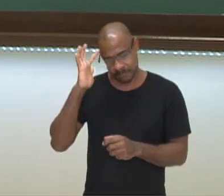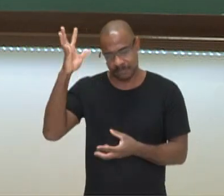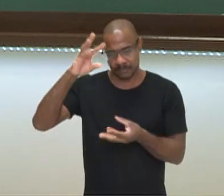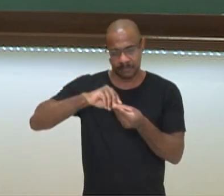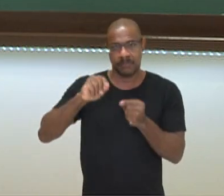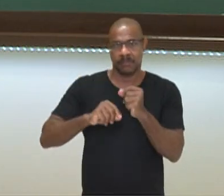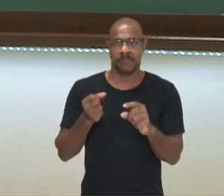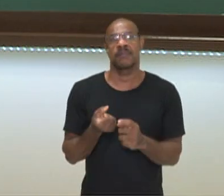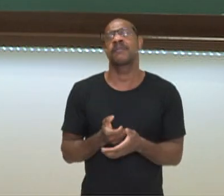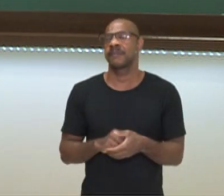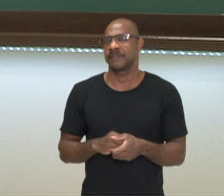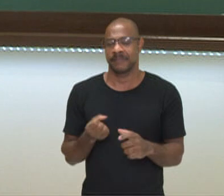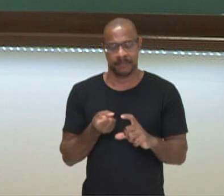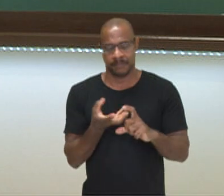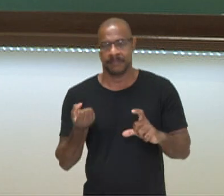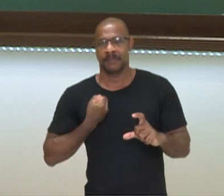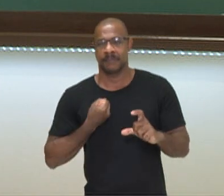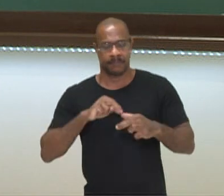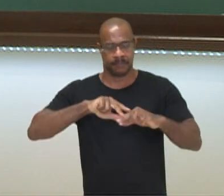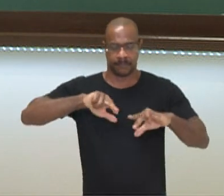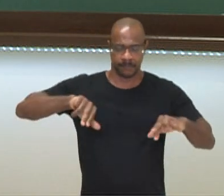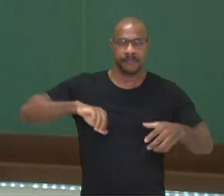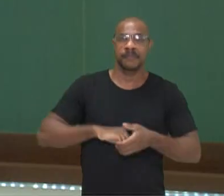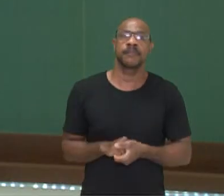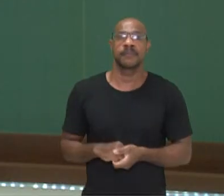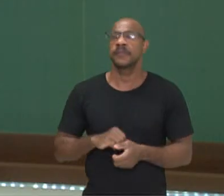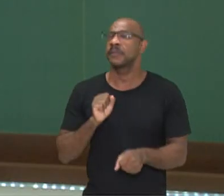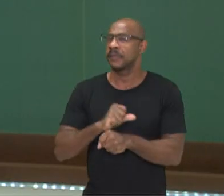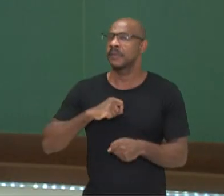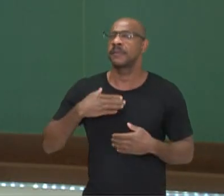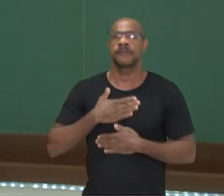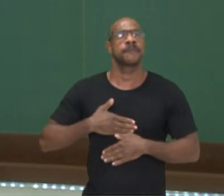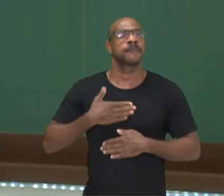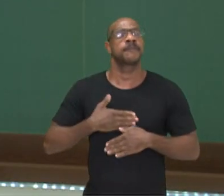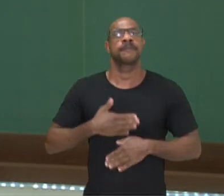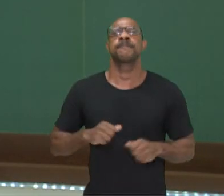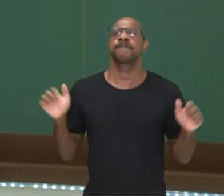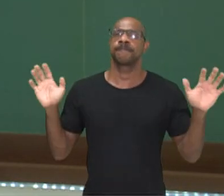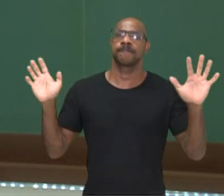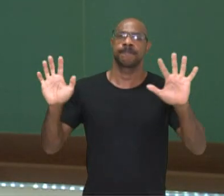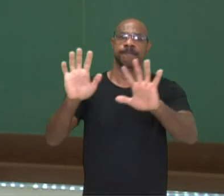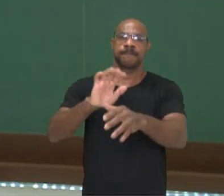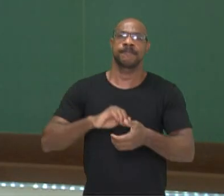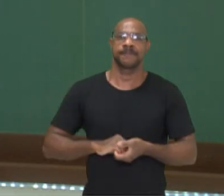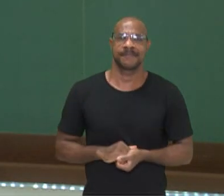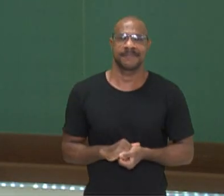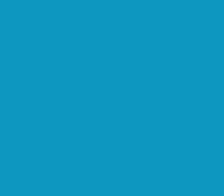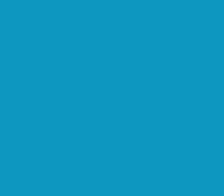operações. Tudo bem? Espero que vocês tenham gostado e até breve.